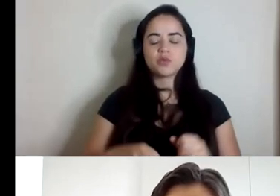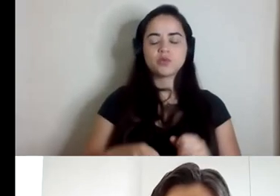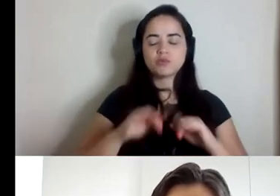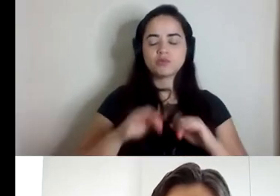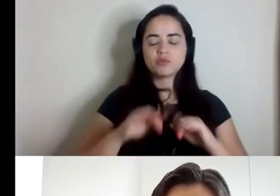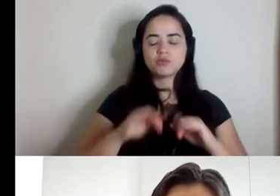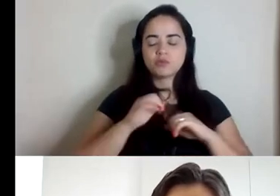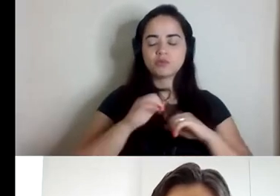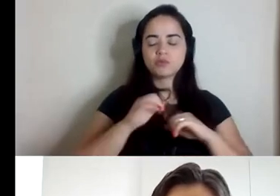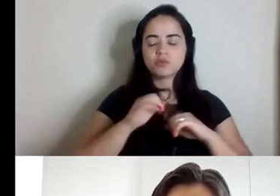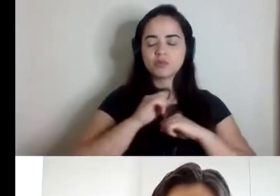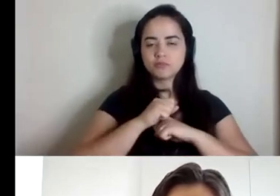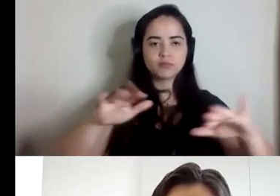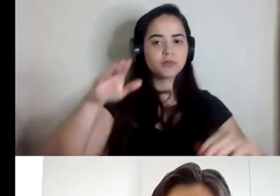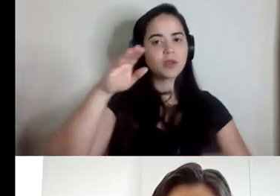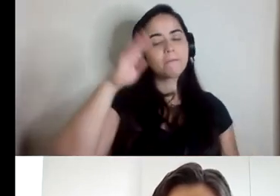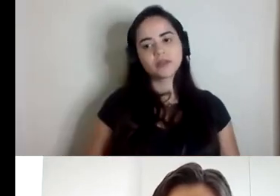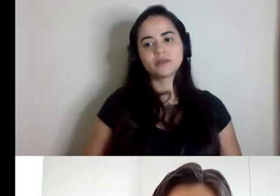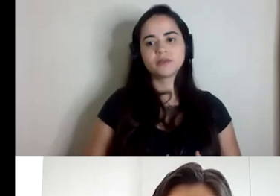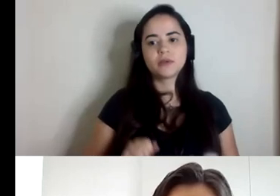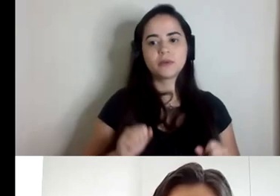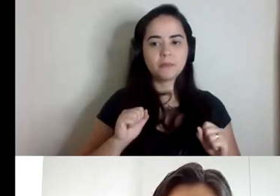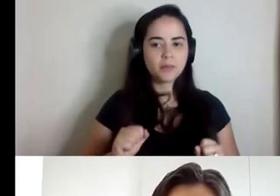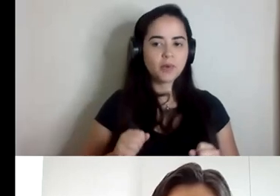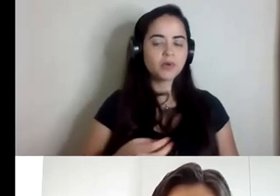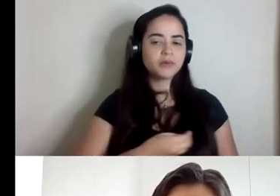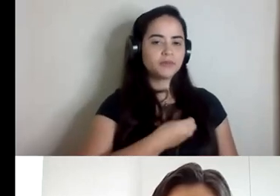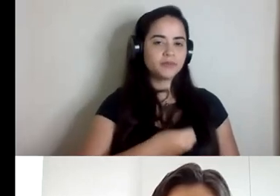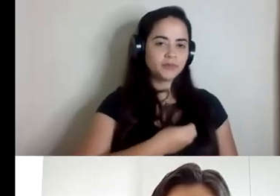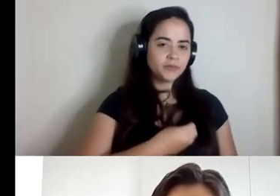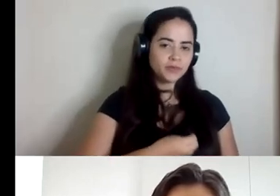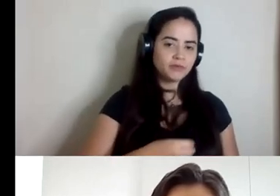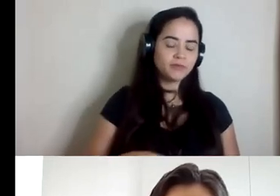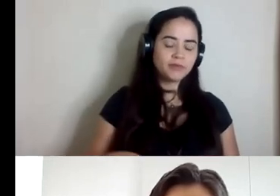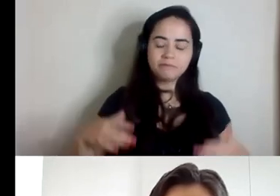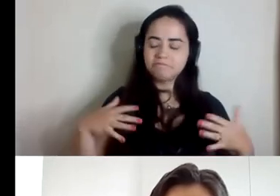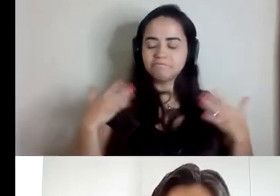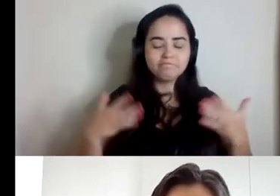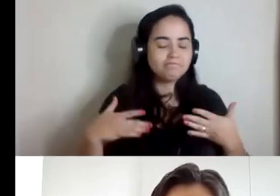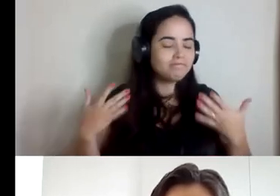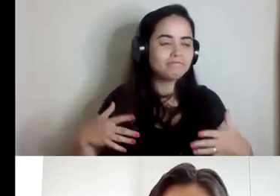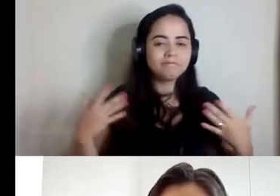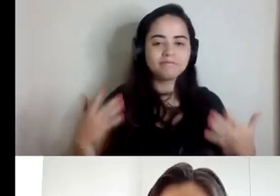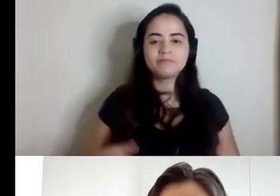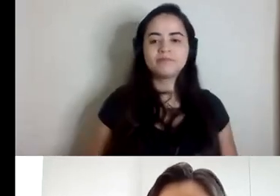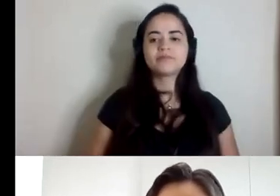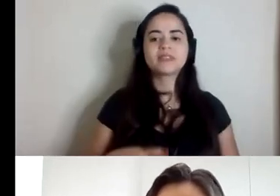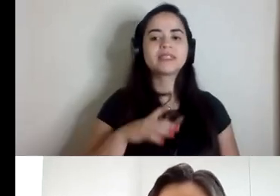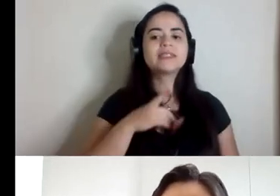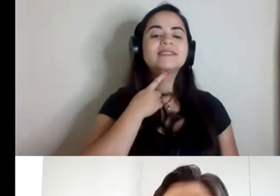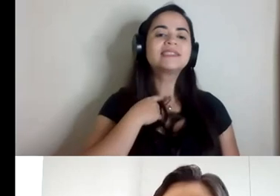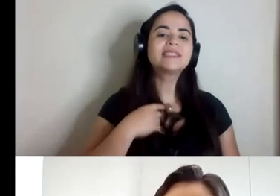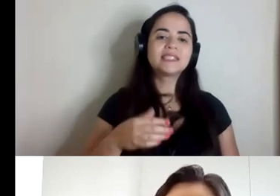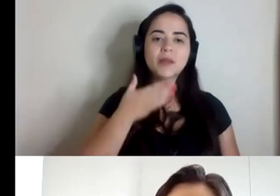no país, a melhoria dos processos, vivenciar isso com muita energia, com muita vontade